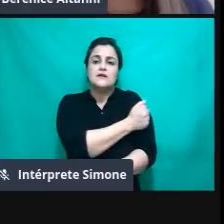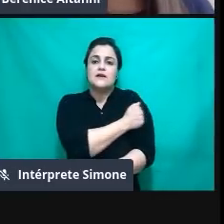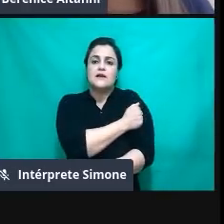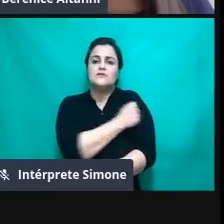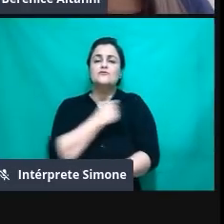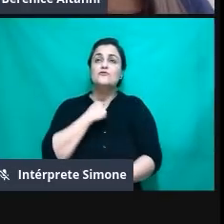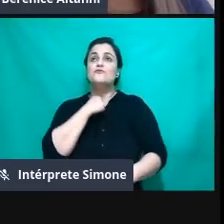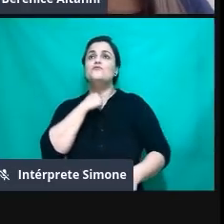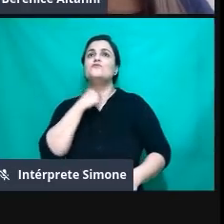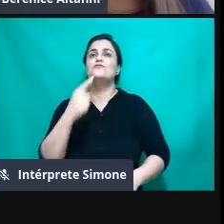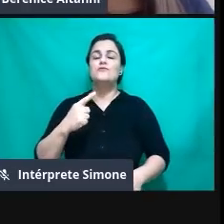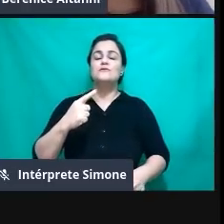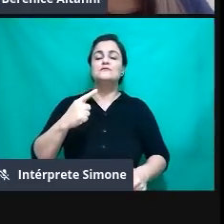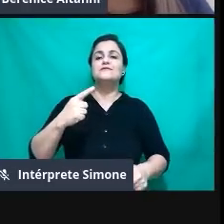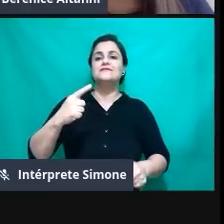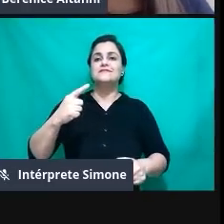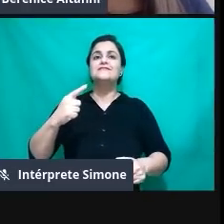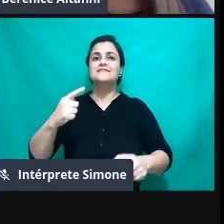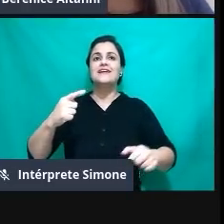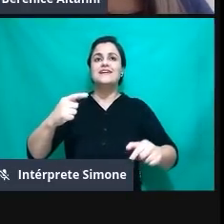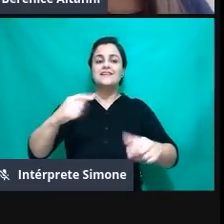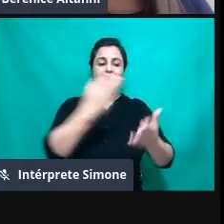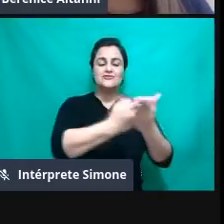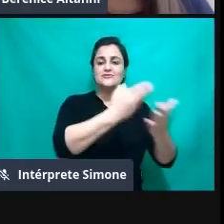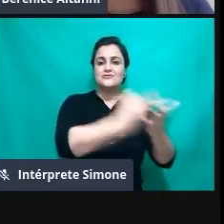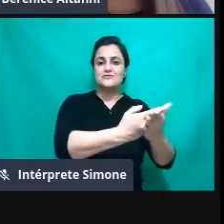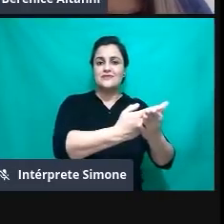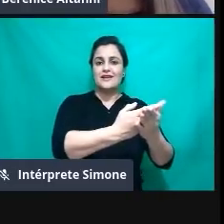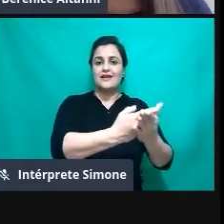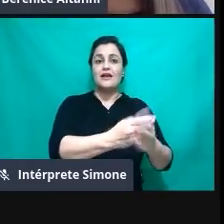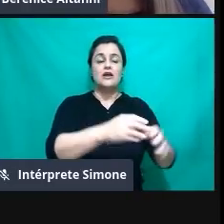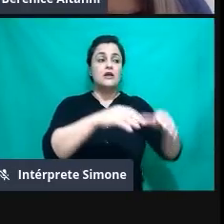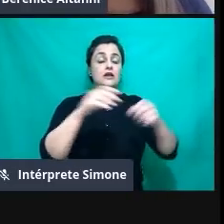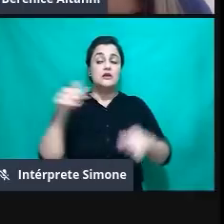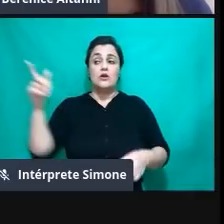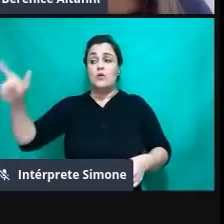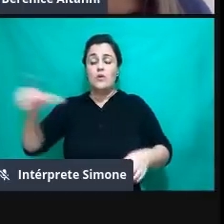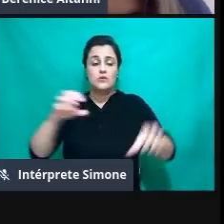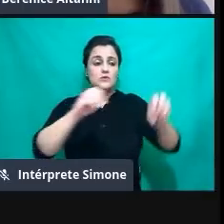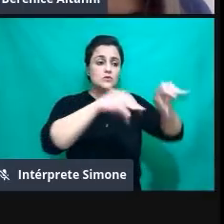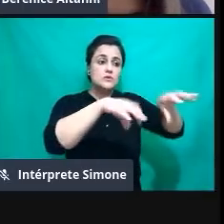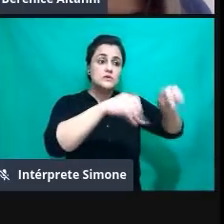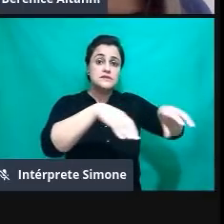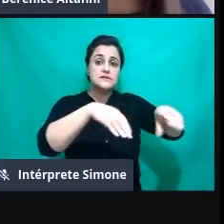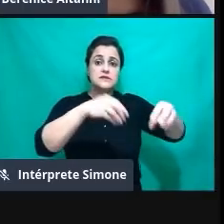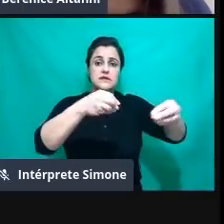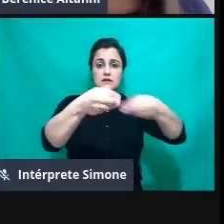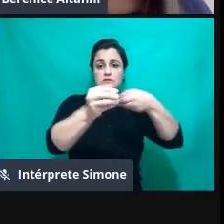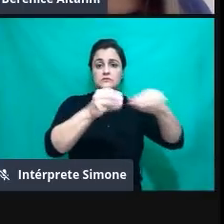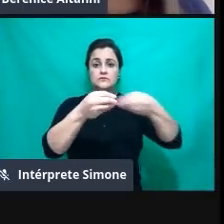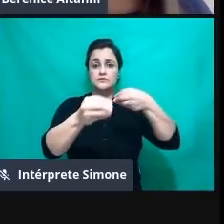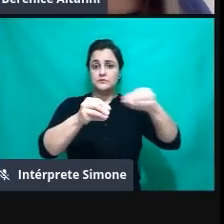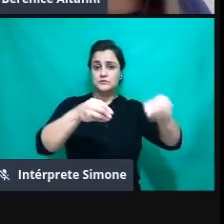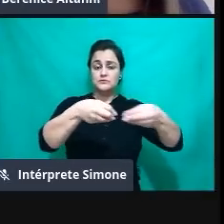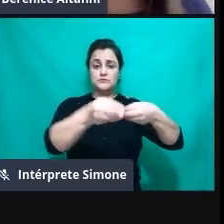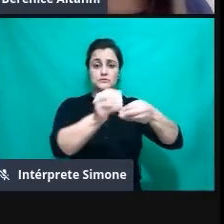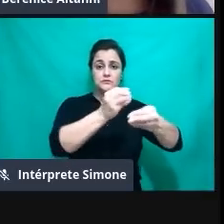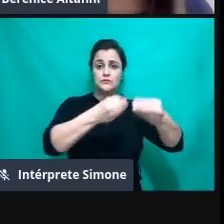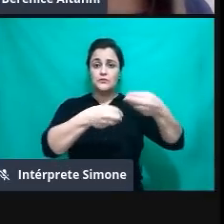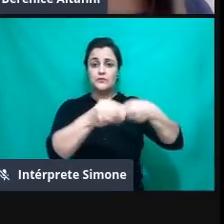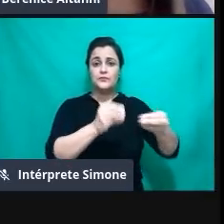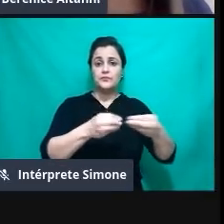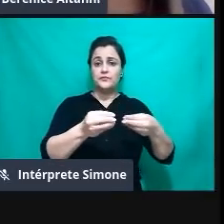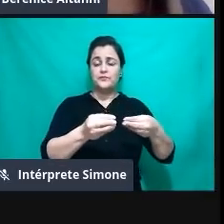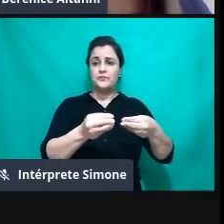o ensino híbrido, né? Que é um ensino utilizado, está sendo, que já